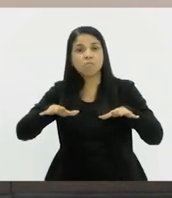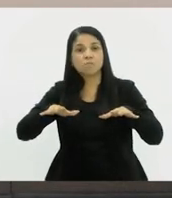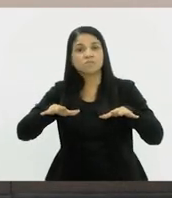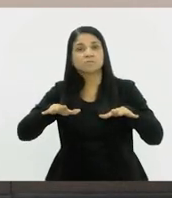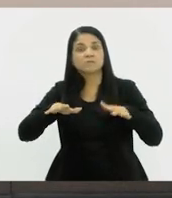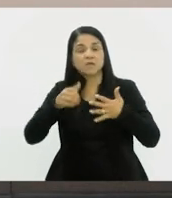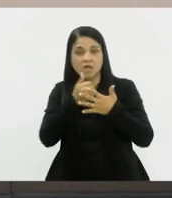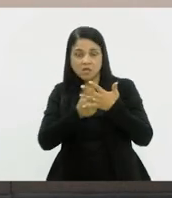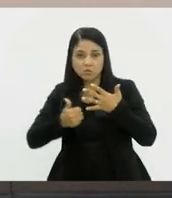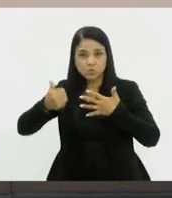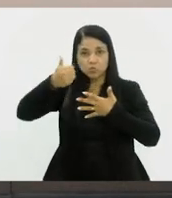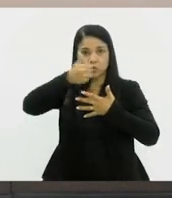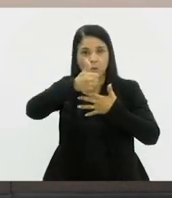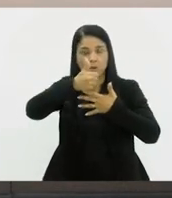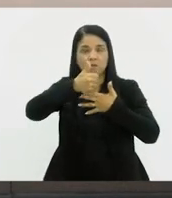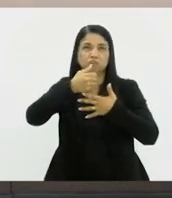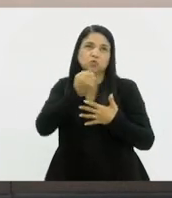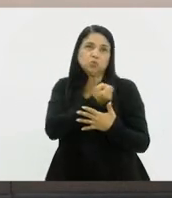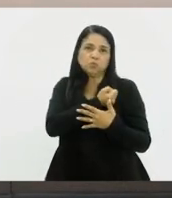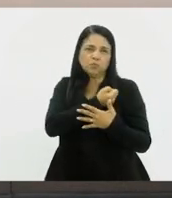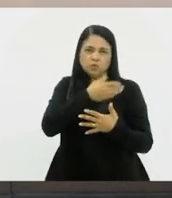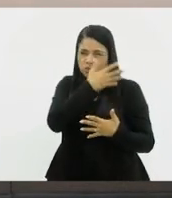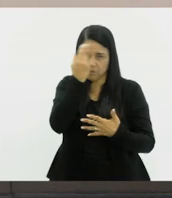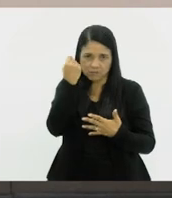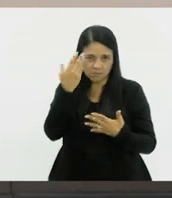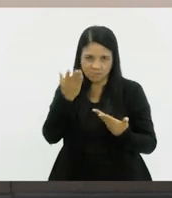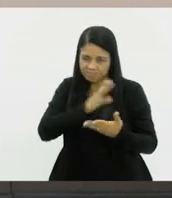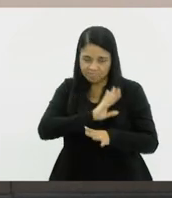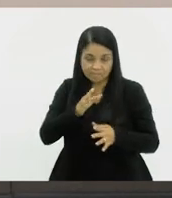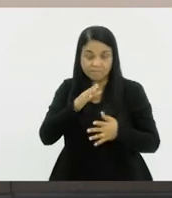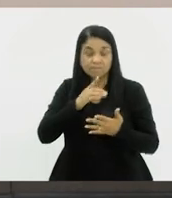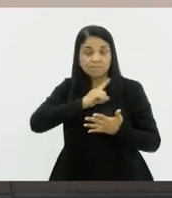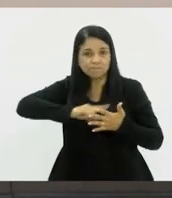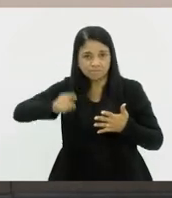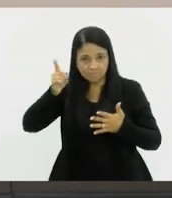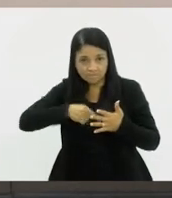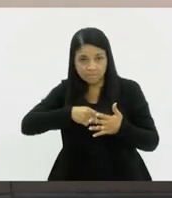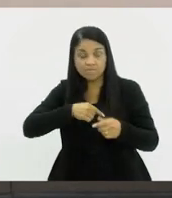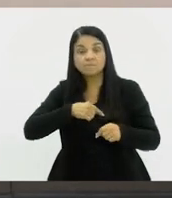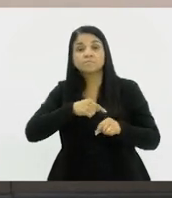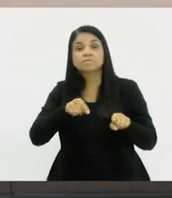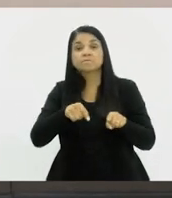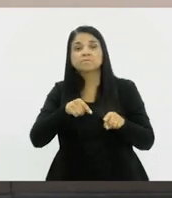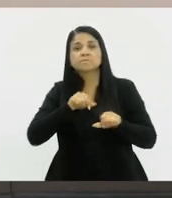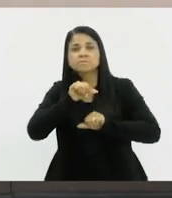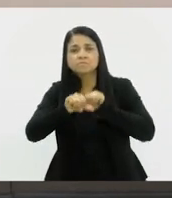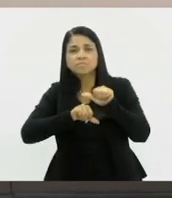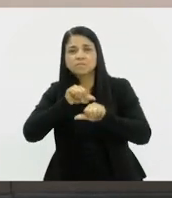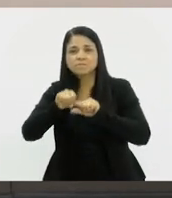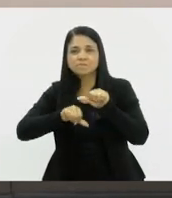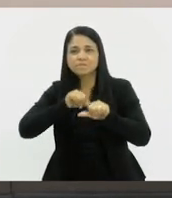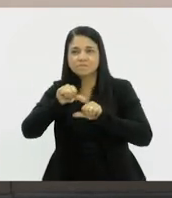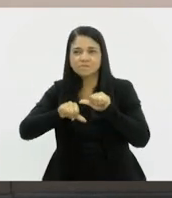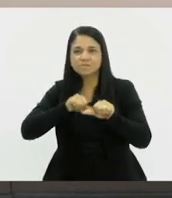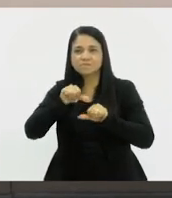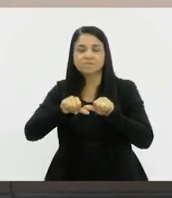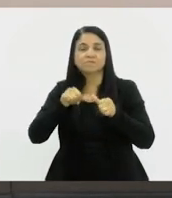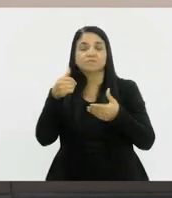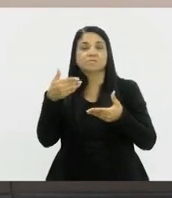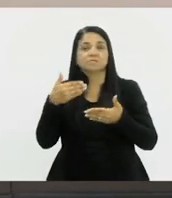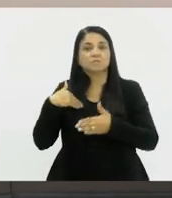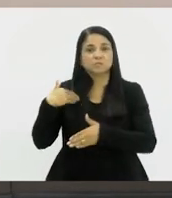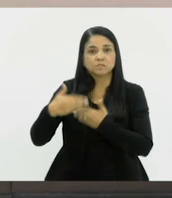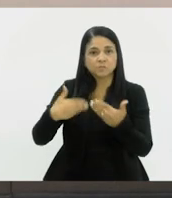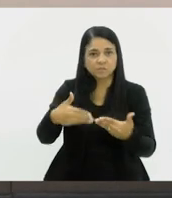súmula número tal que eu esqueci que eh transformava todos esses processos